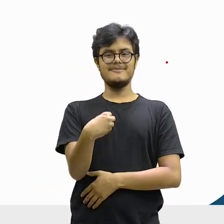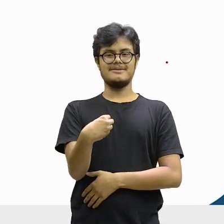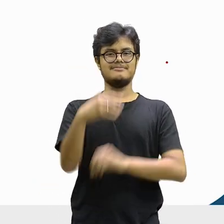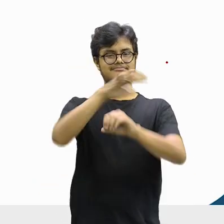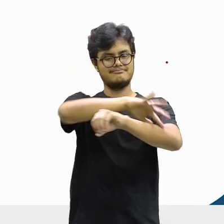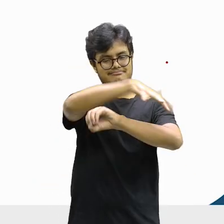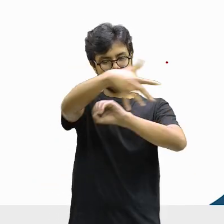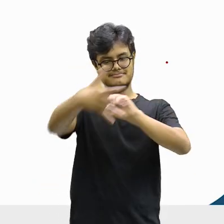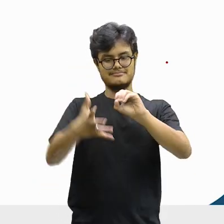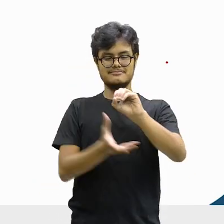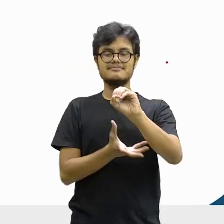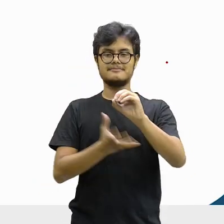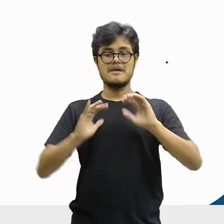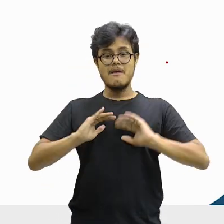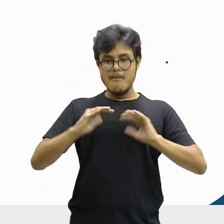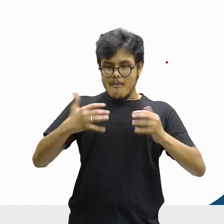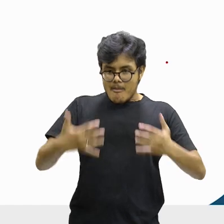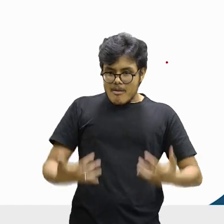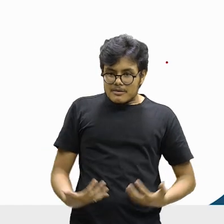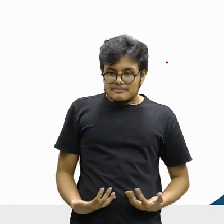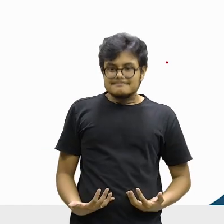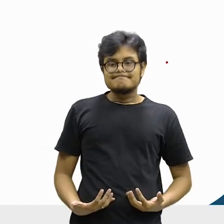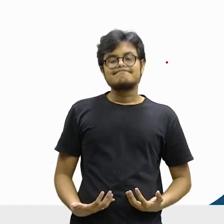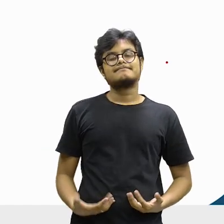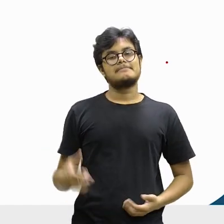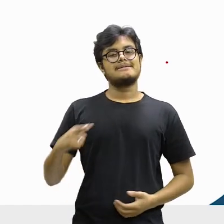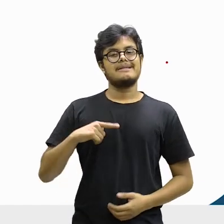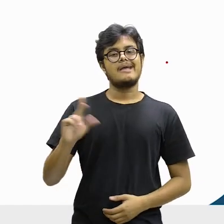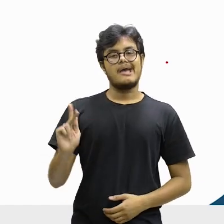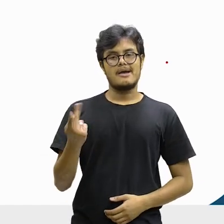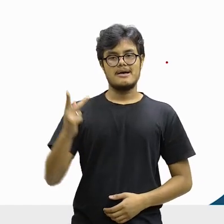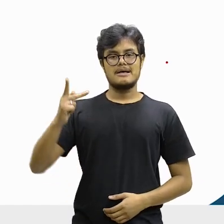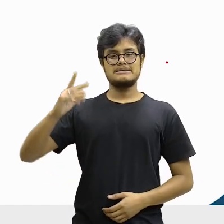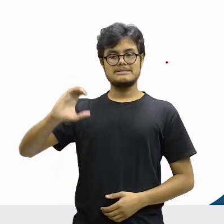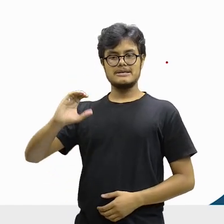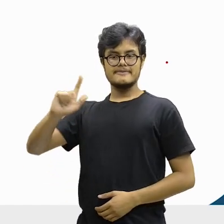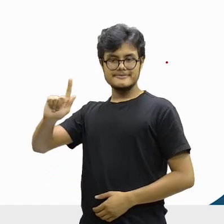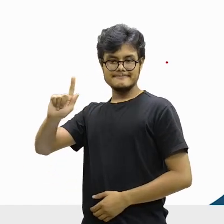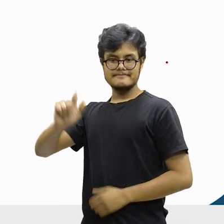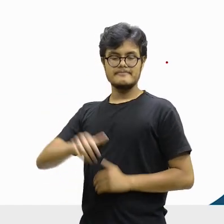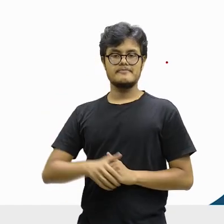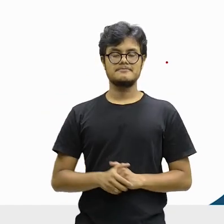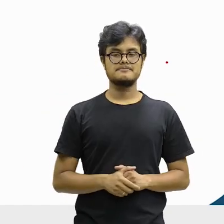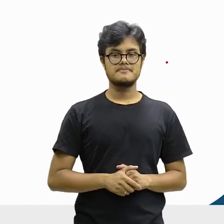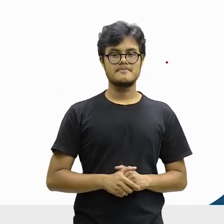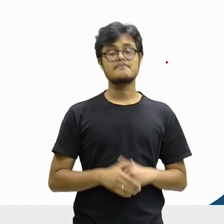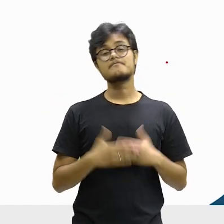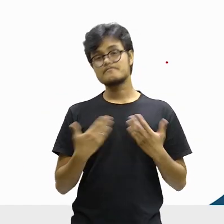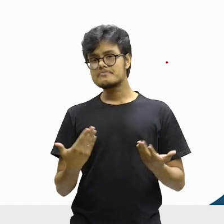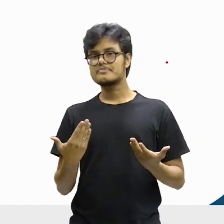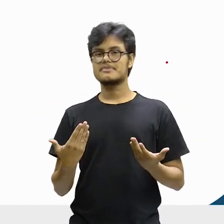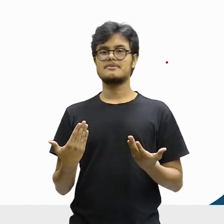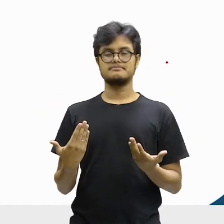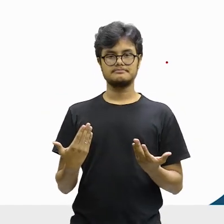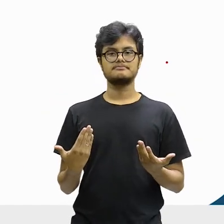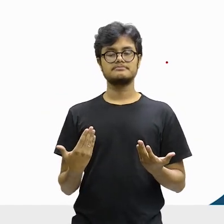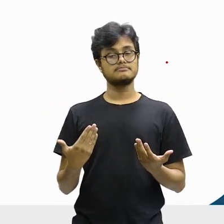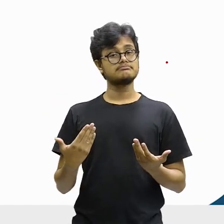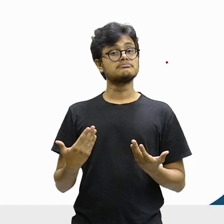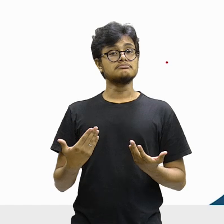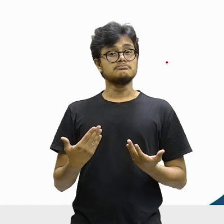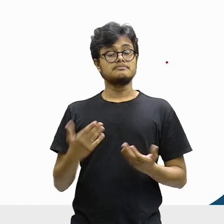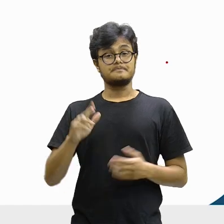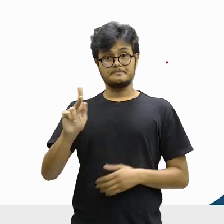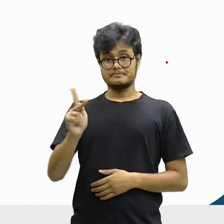placenta. E na formação da placenta se produz esse hormônio HCG. E esse hormônio HCG, ele é um hormônio